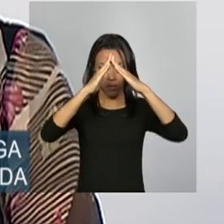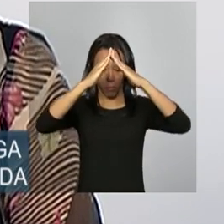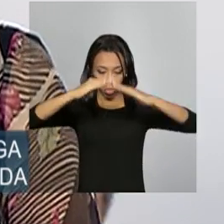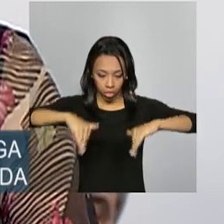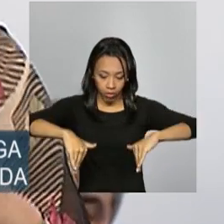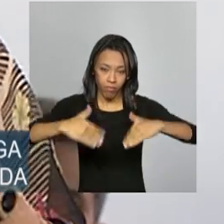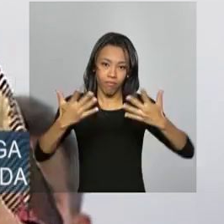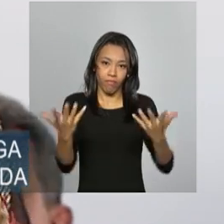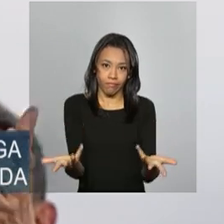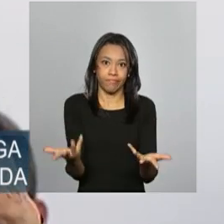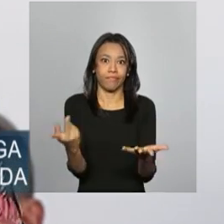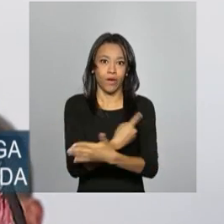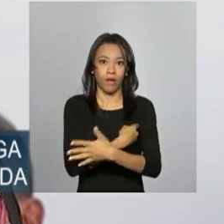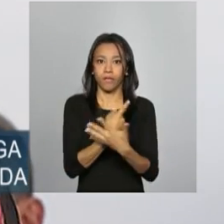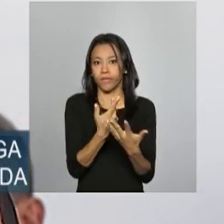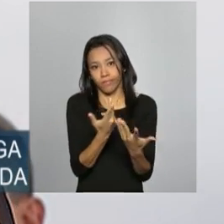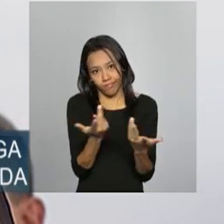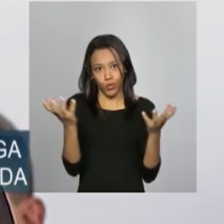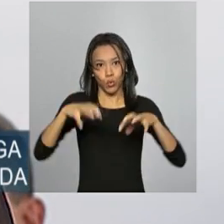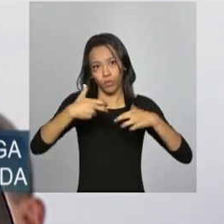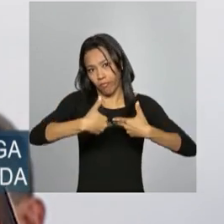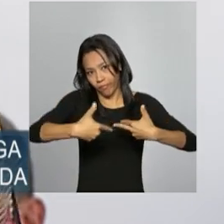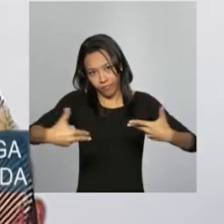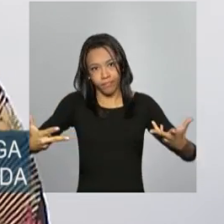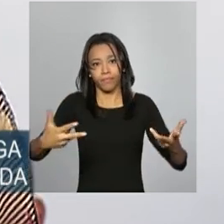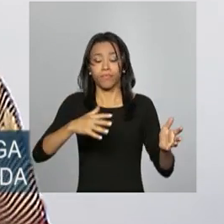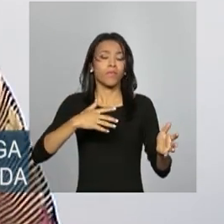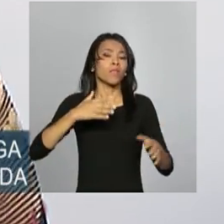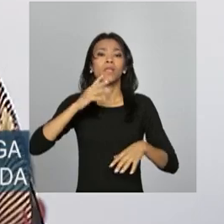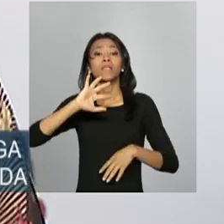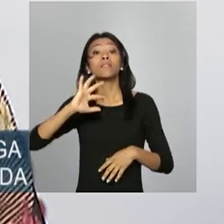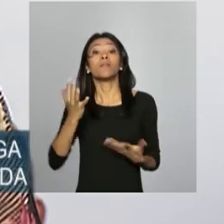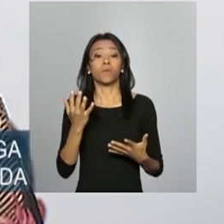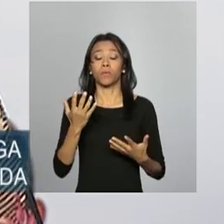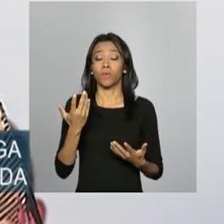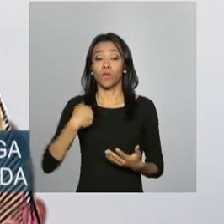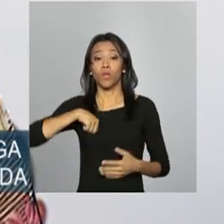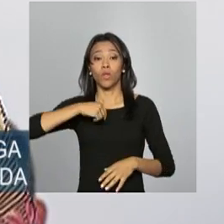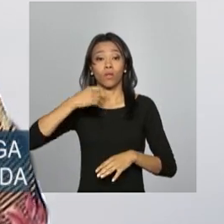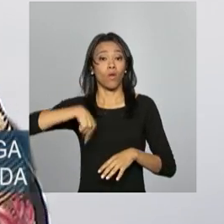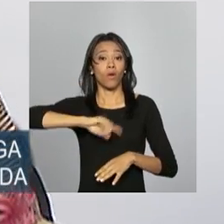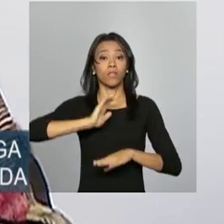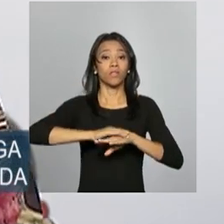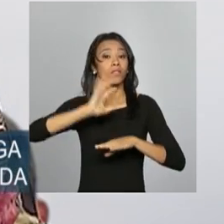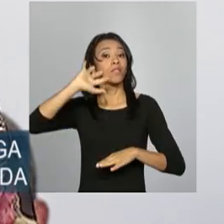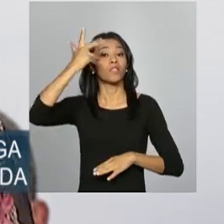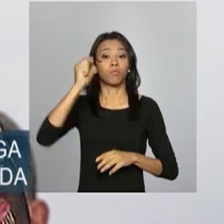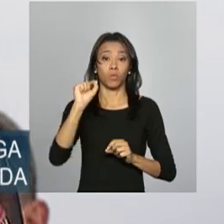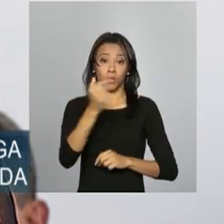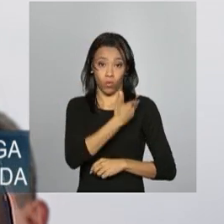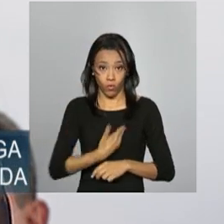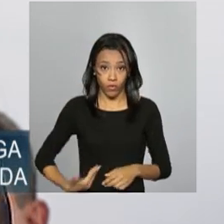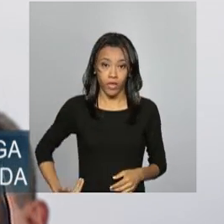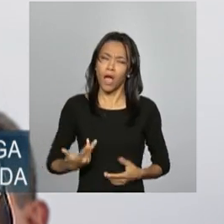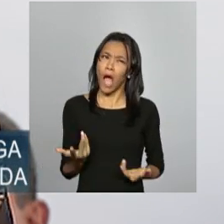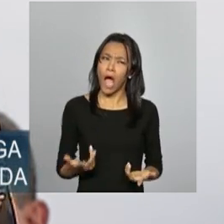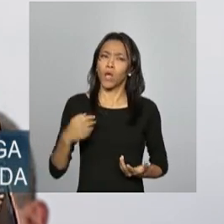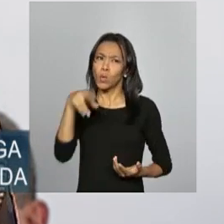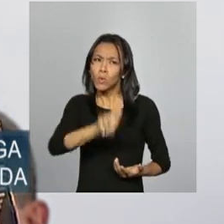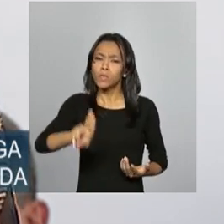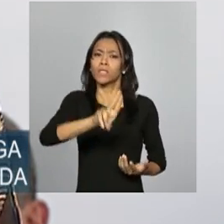governador. Então, o que que nós decidimos? Usar o dinheiro que um governo tem